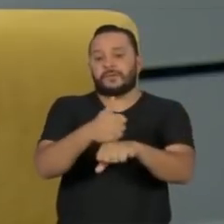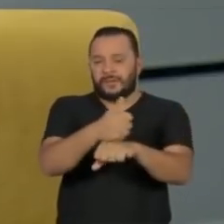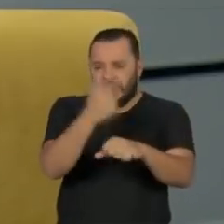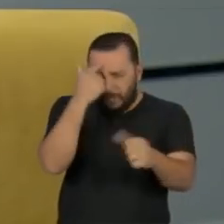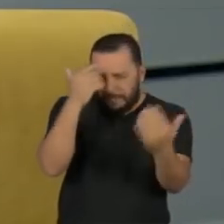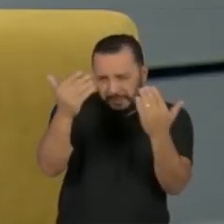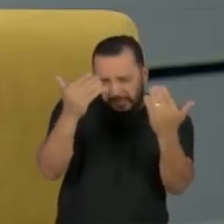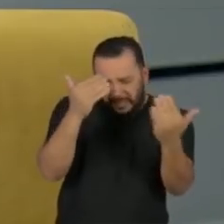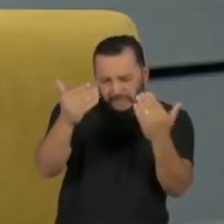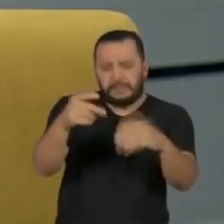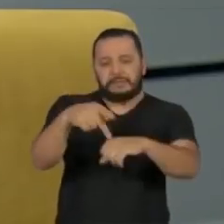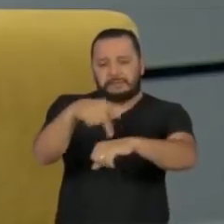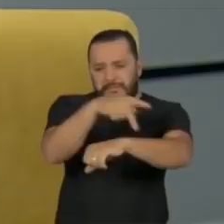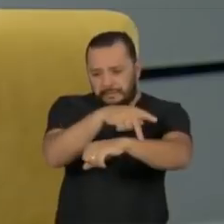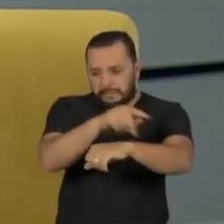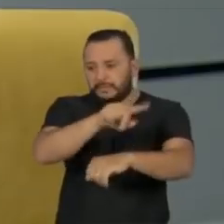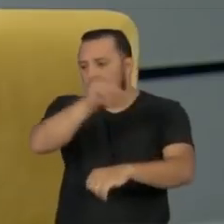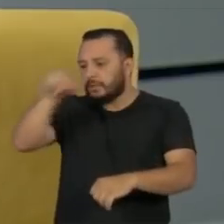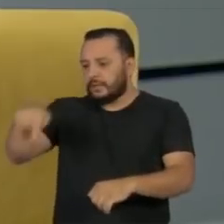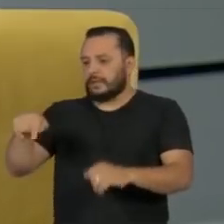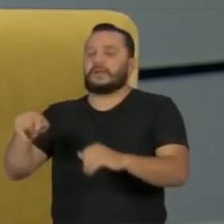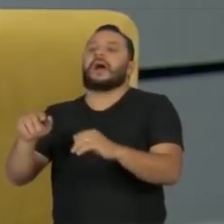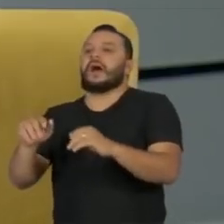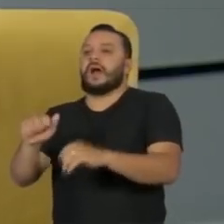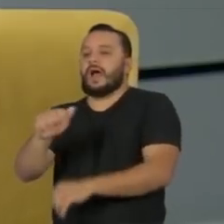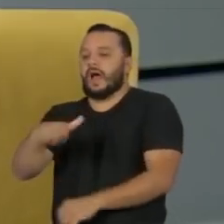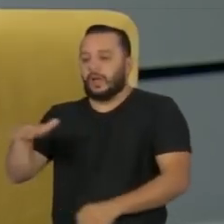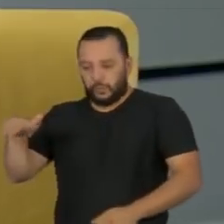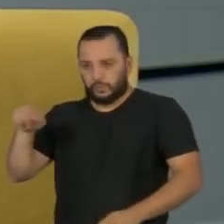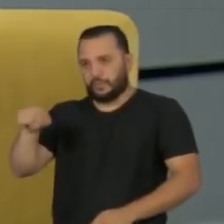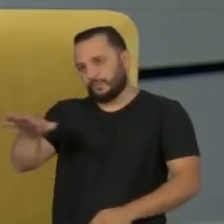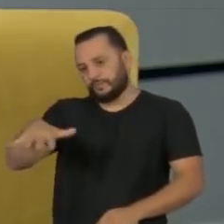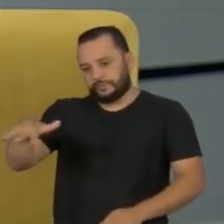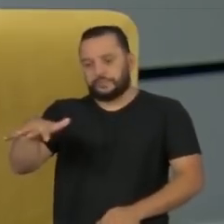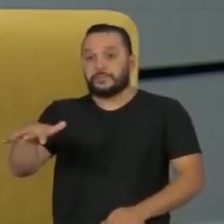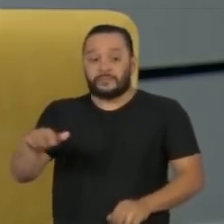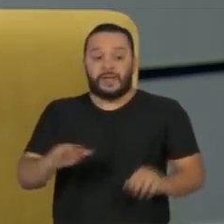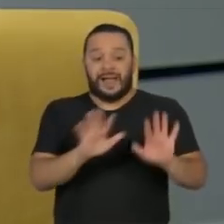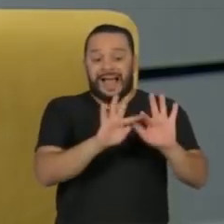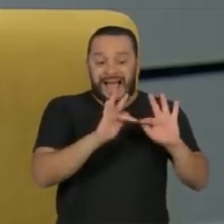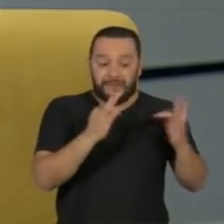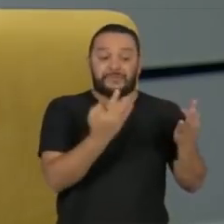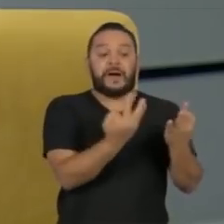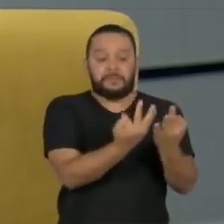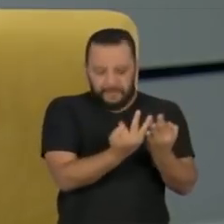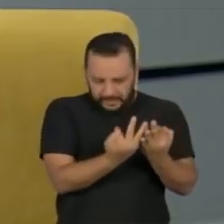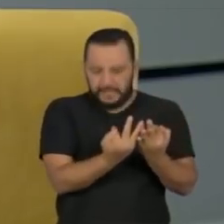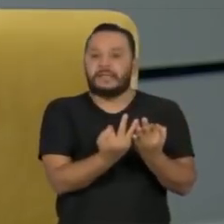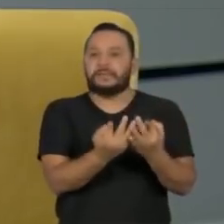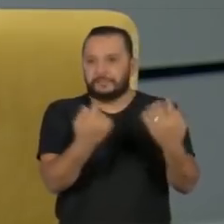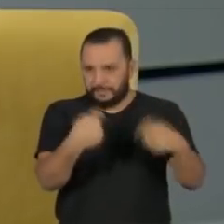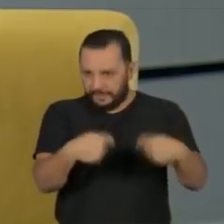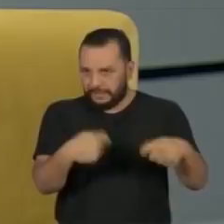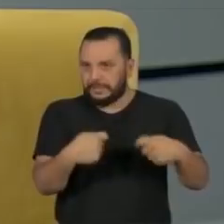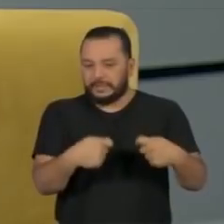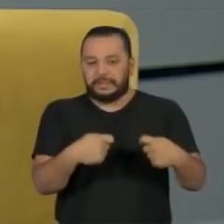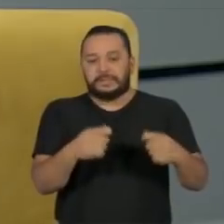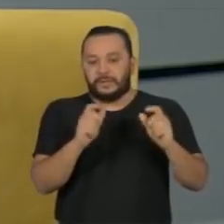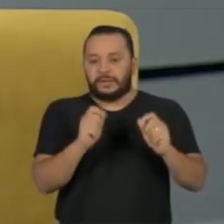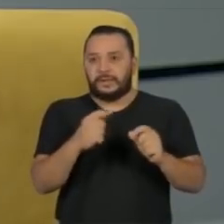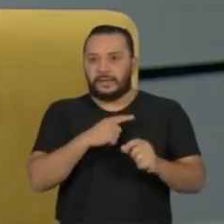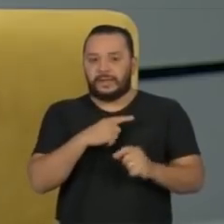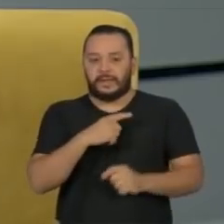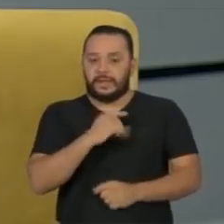aluno. Então, a família tem que sentir que nós estamos com escuta para o problema deles, e não só